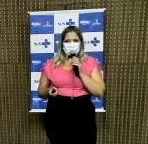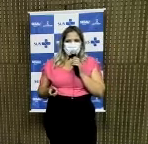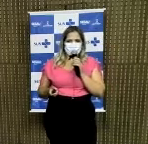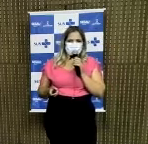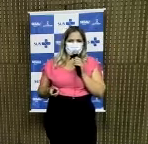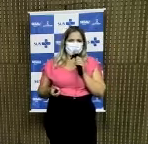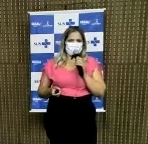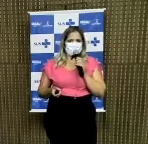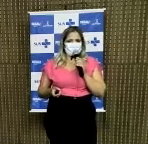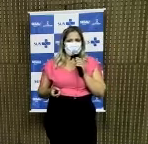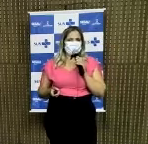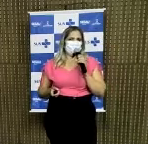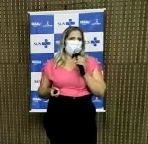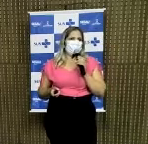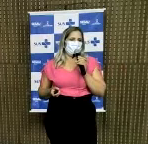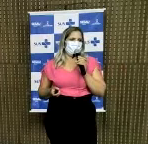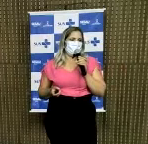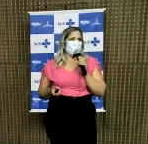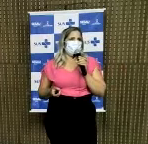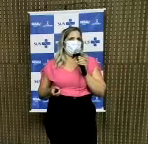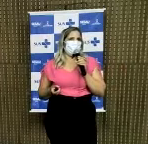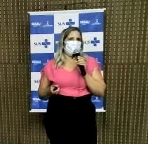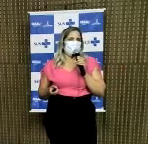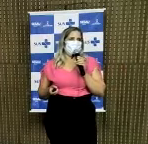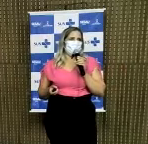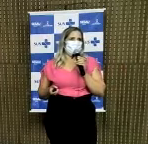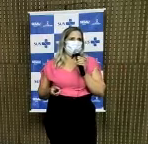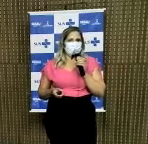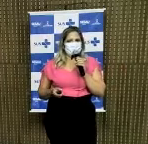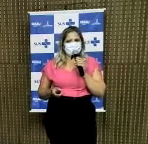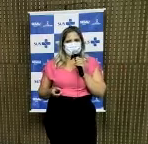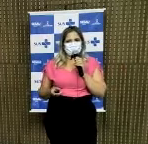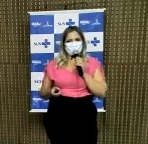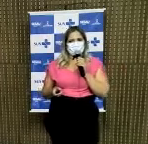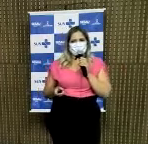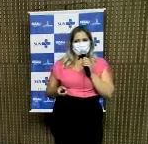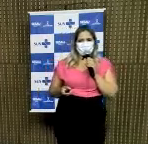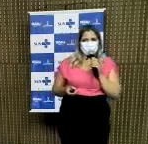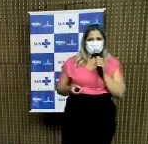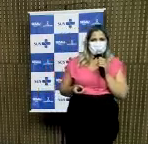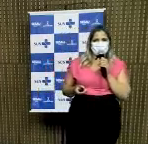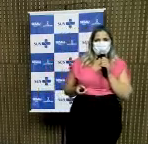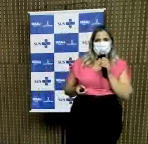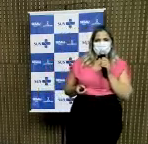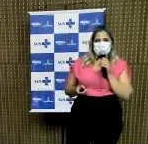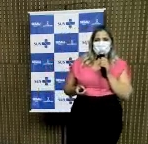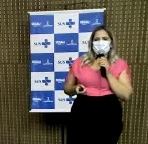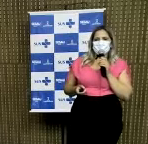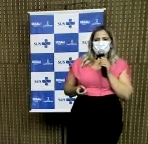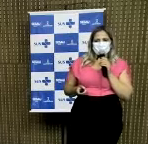As reuniões intersetoriais a gente não teve, né, nesse semestre. Aí agora a gente